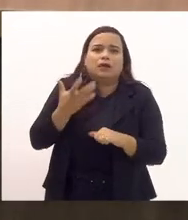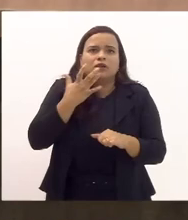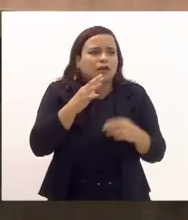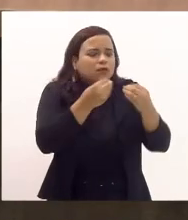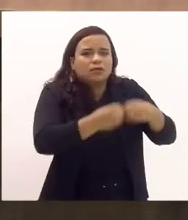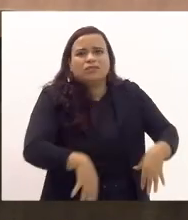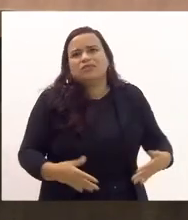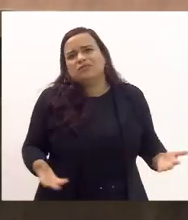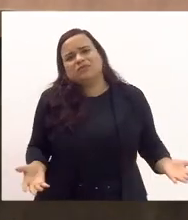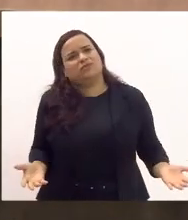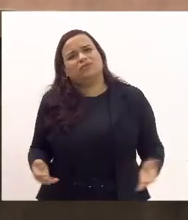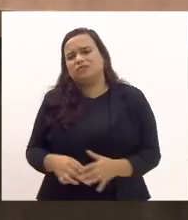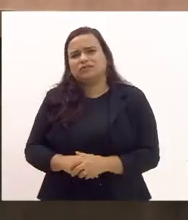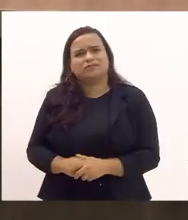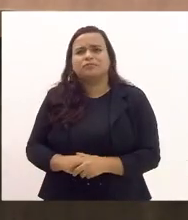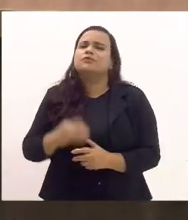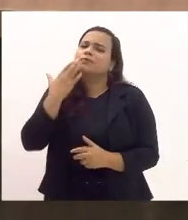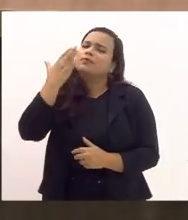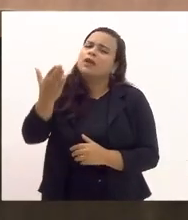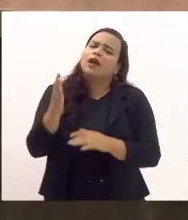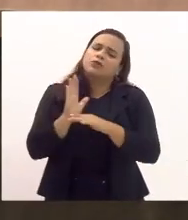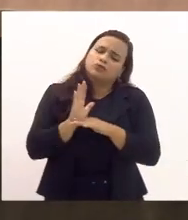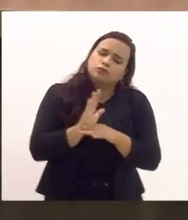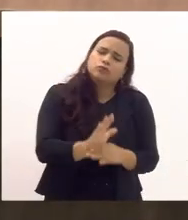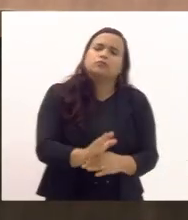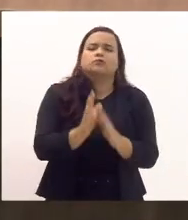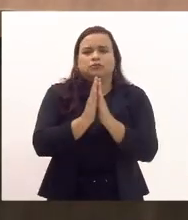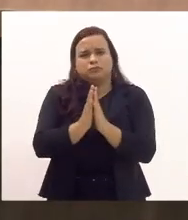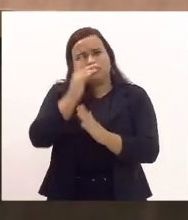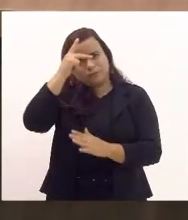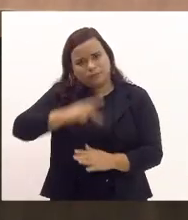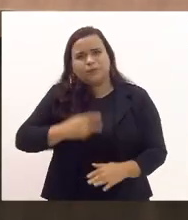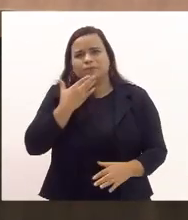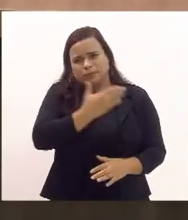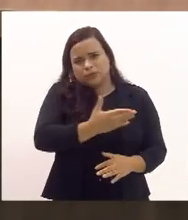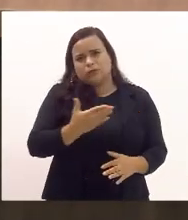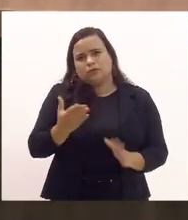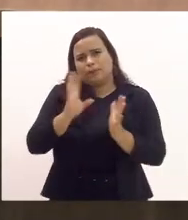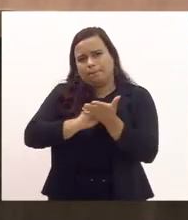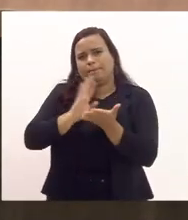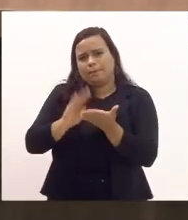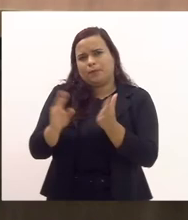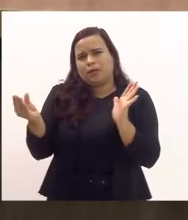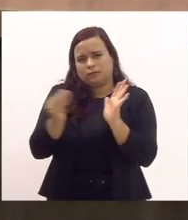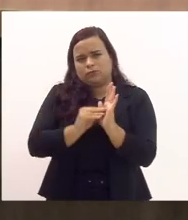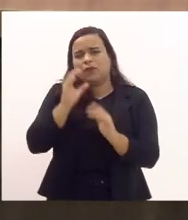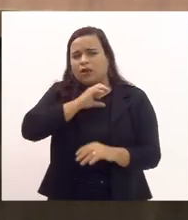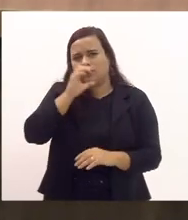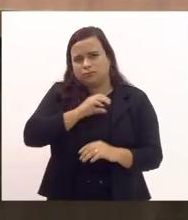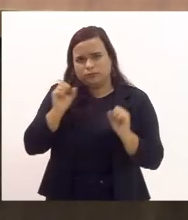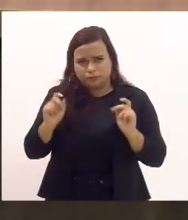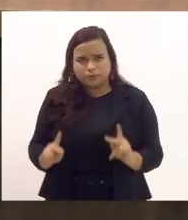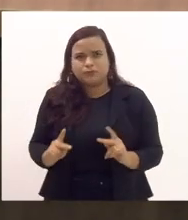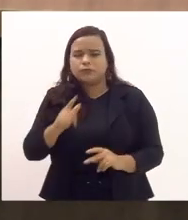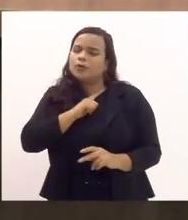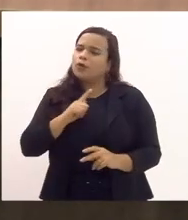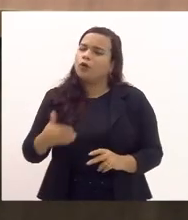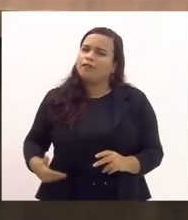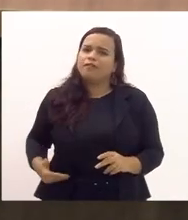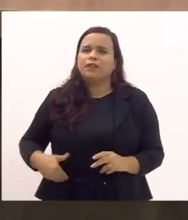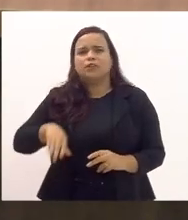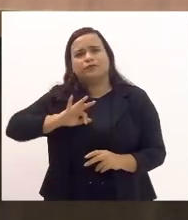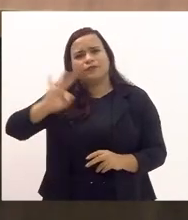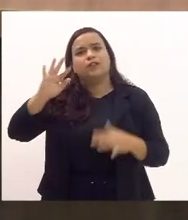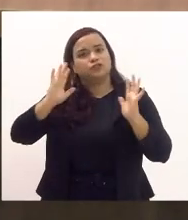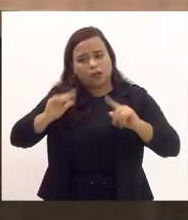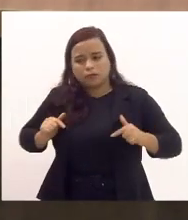peço até ajuda de vossa excelência que possamos pedir ao presidente para que seja colocado em Pauta mais rápido possível o governo federal já